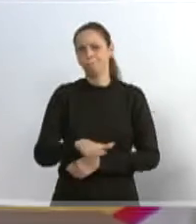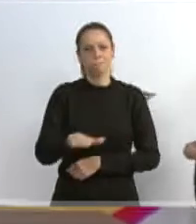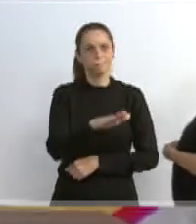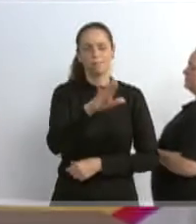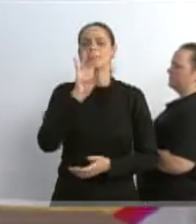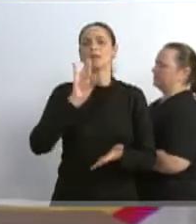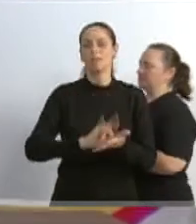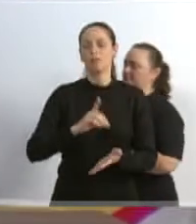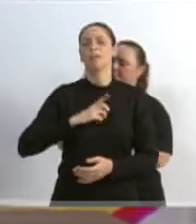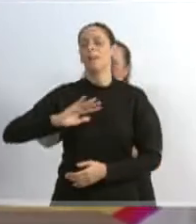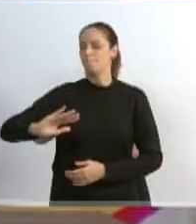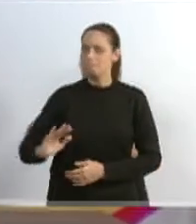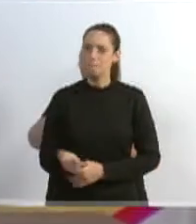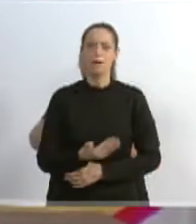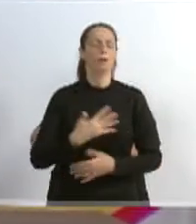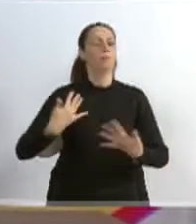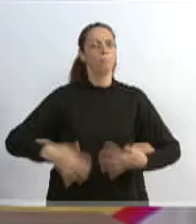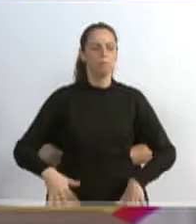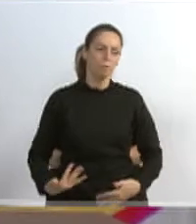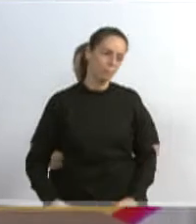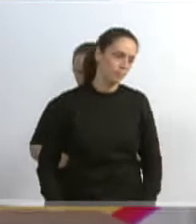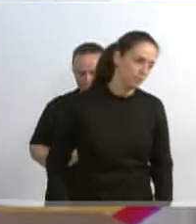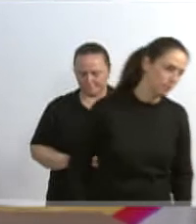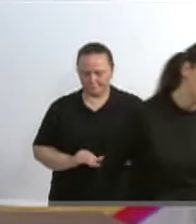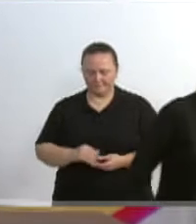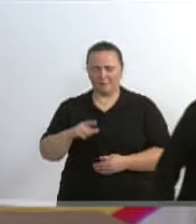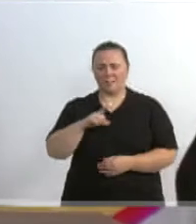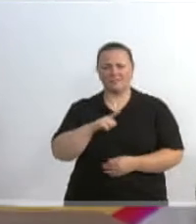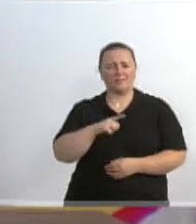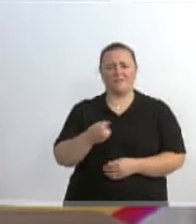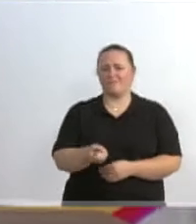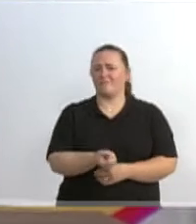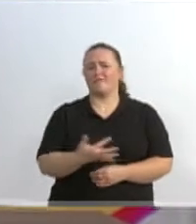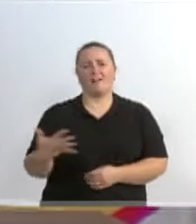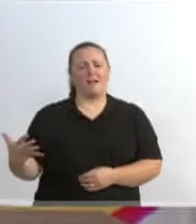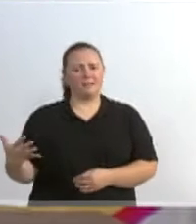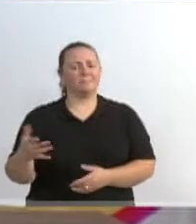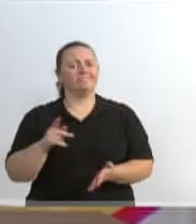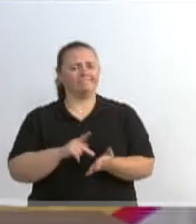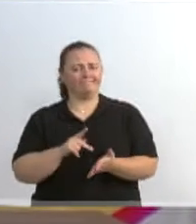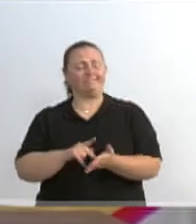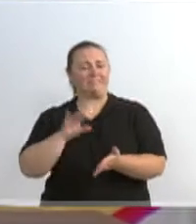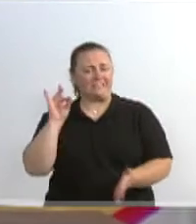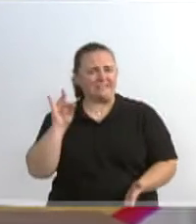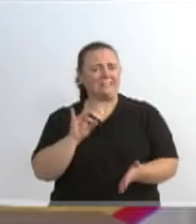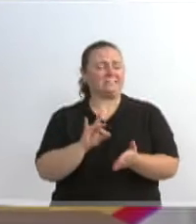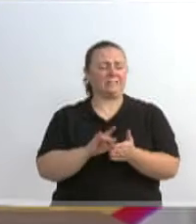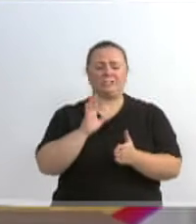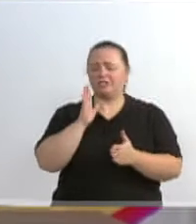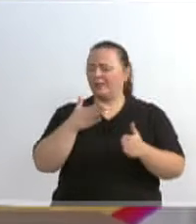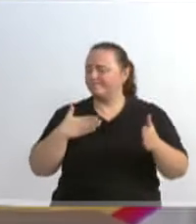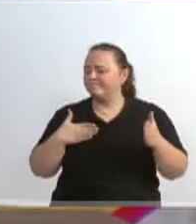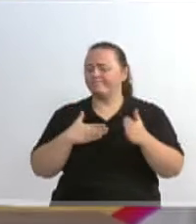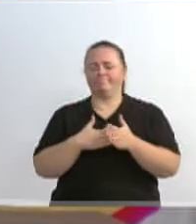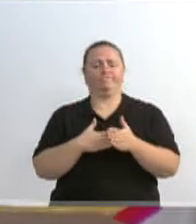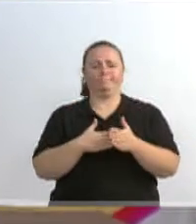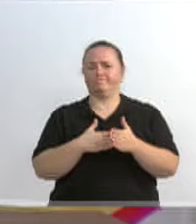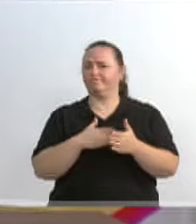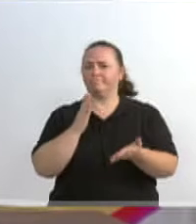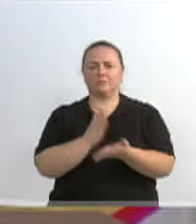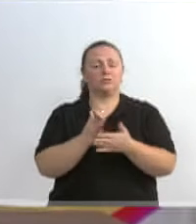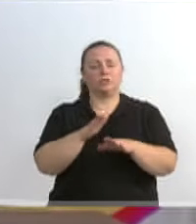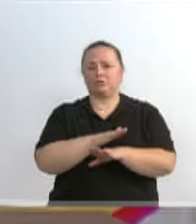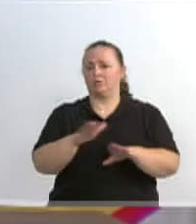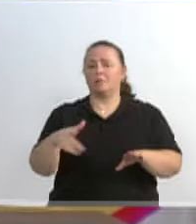falta é buracos e você pode escolher qual você vai cair então realmente isso já passou dos limites e precisa de agilidade para resolver